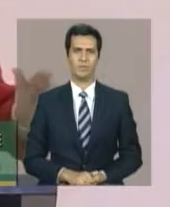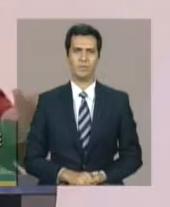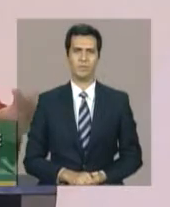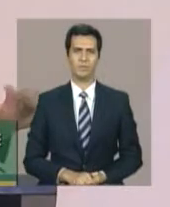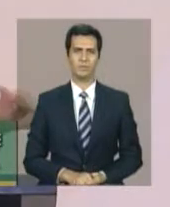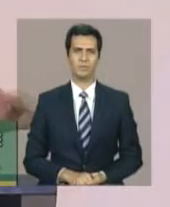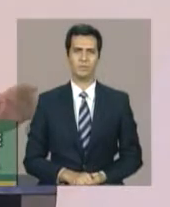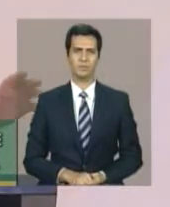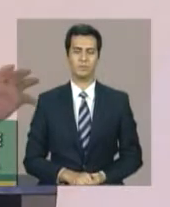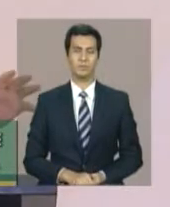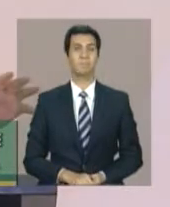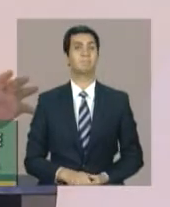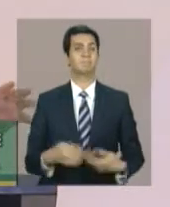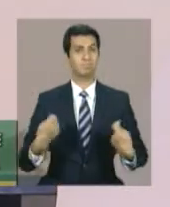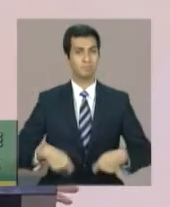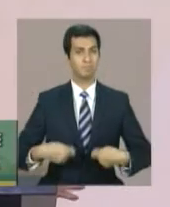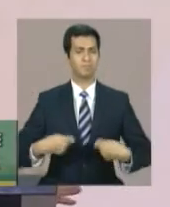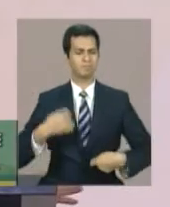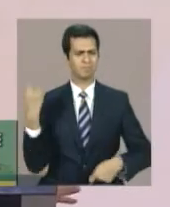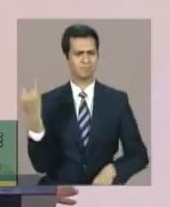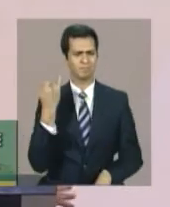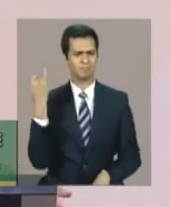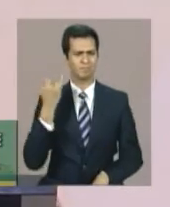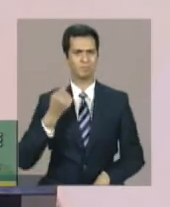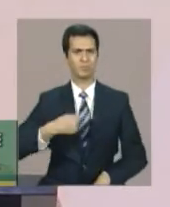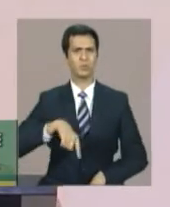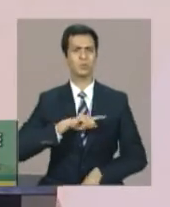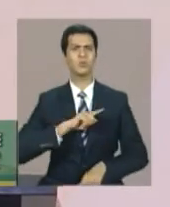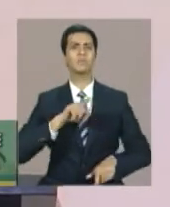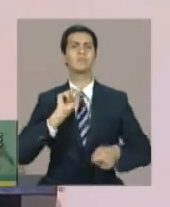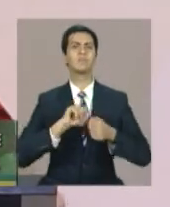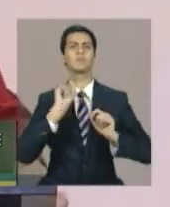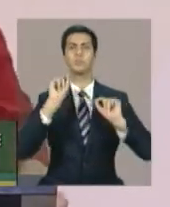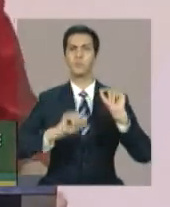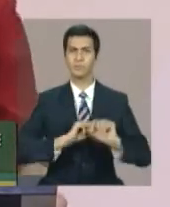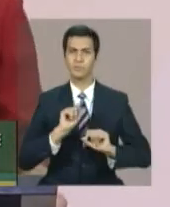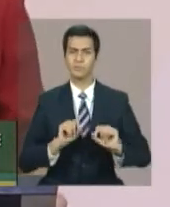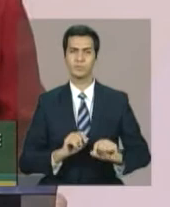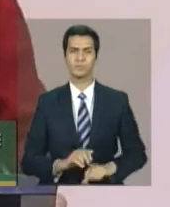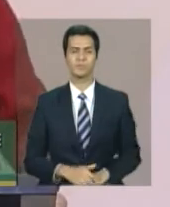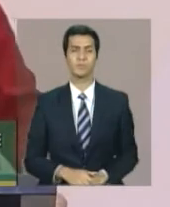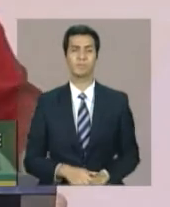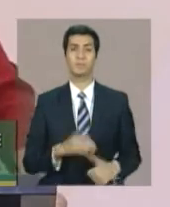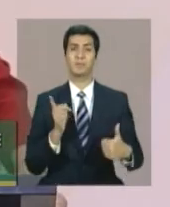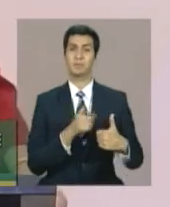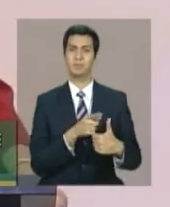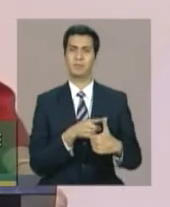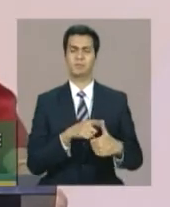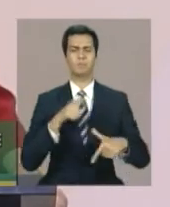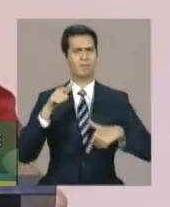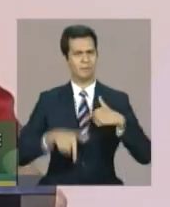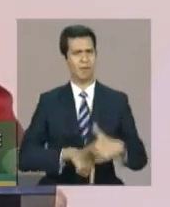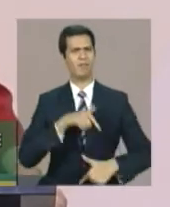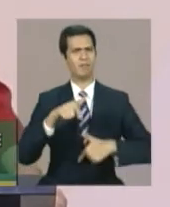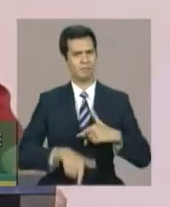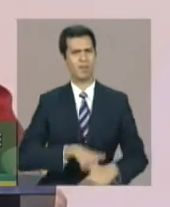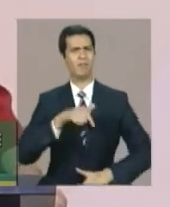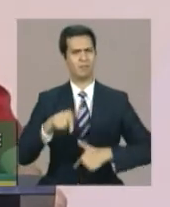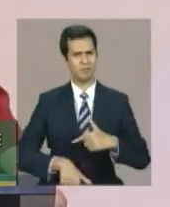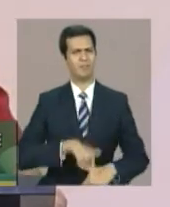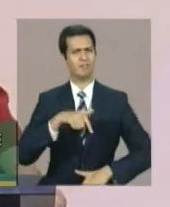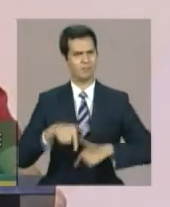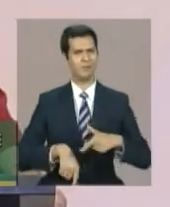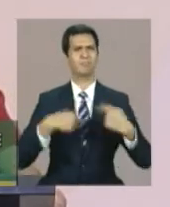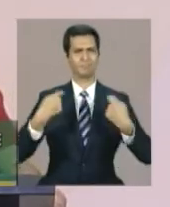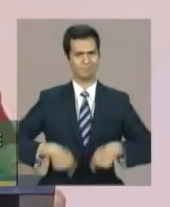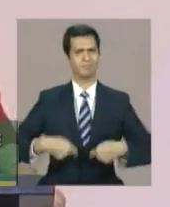que a gente tenha duas atitudes. Primeiro, trabalho, trabalho, trabalho para fazer